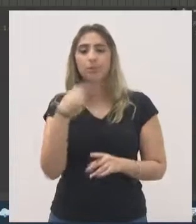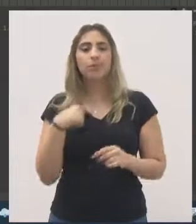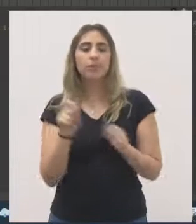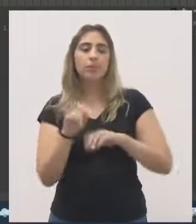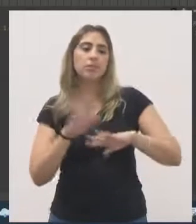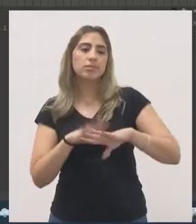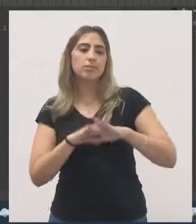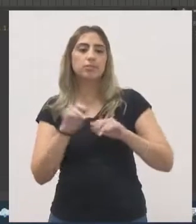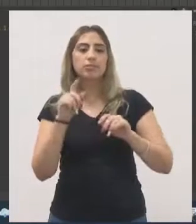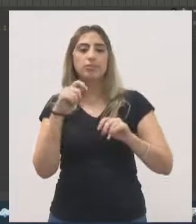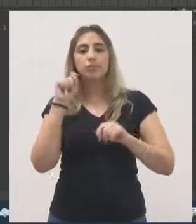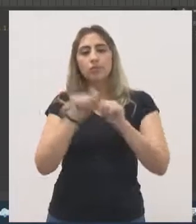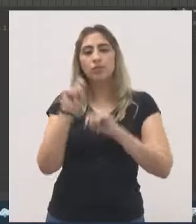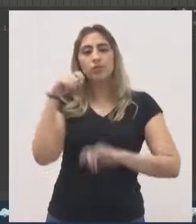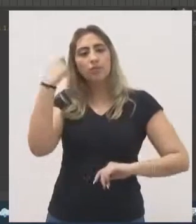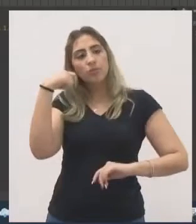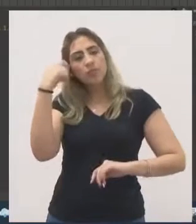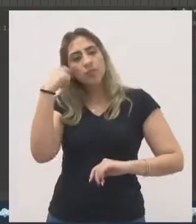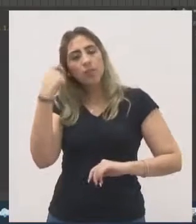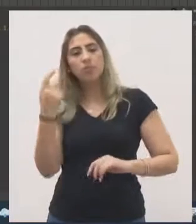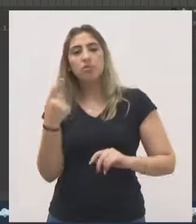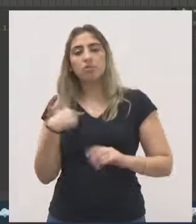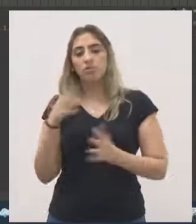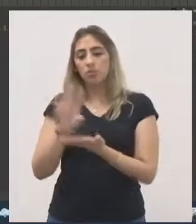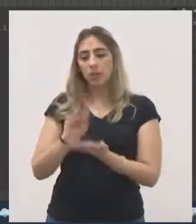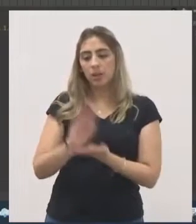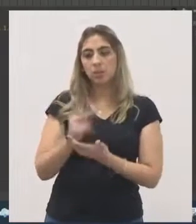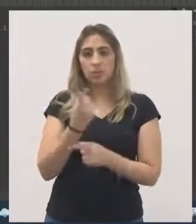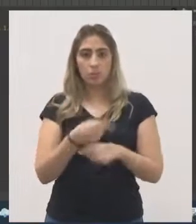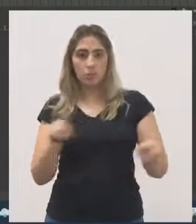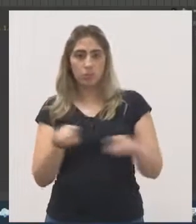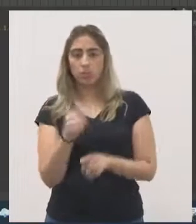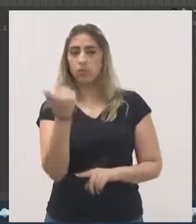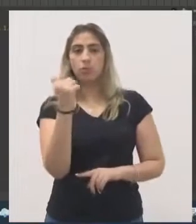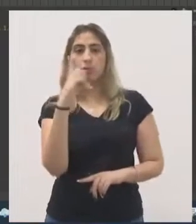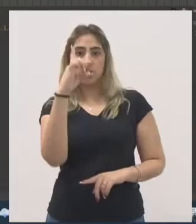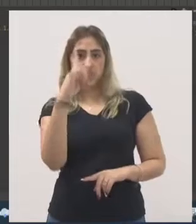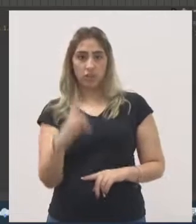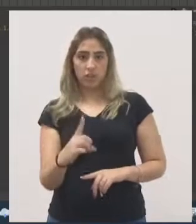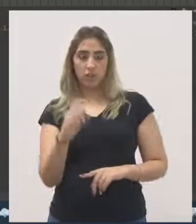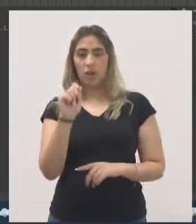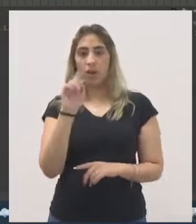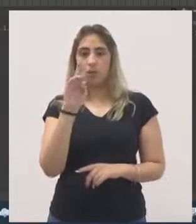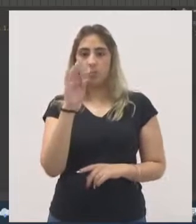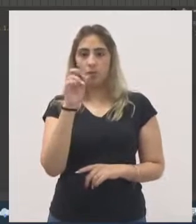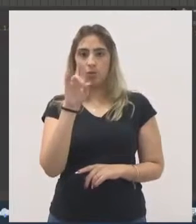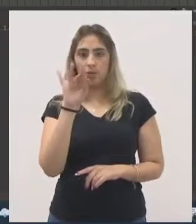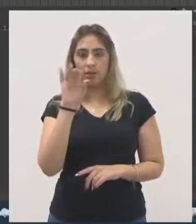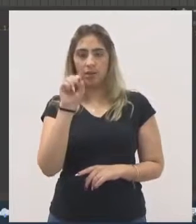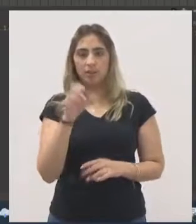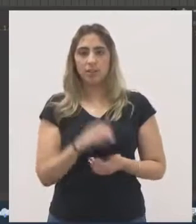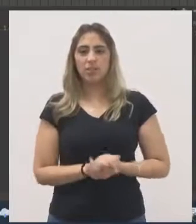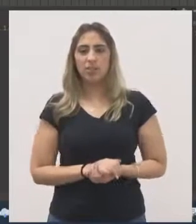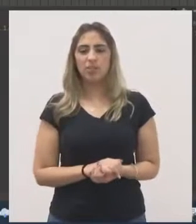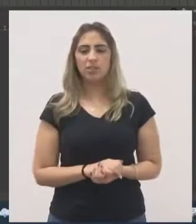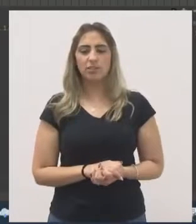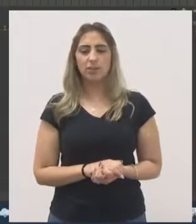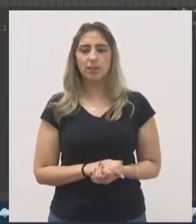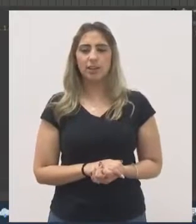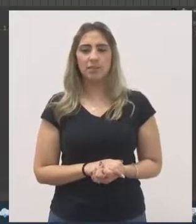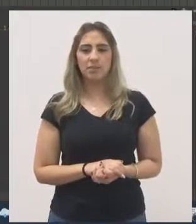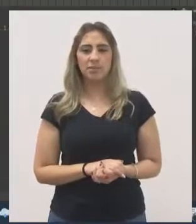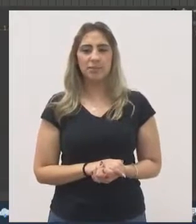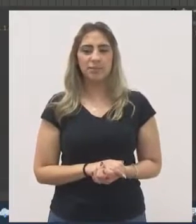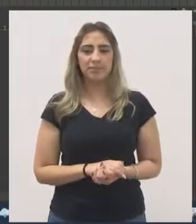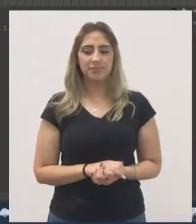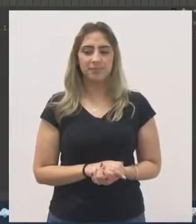lá, façam um download de uma música que não tenha direitos autorais, né? Importantíssima a questão dos direitos